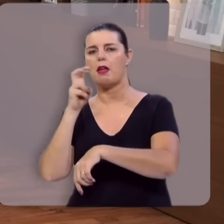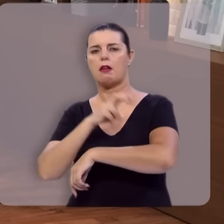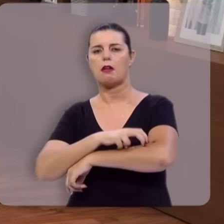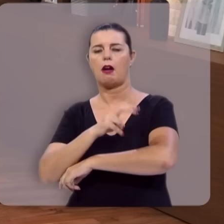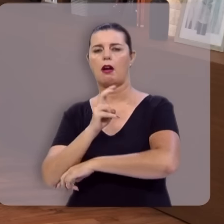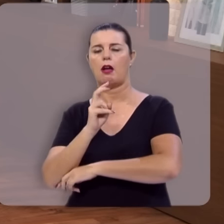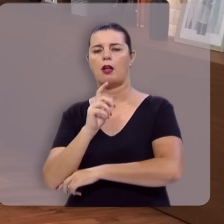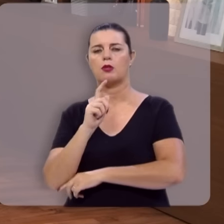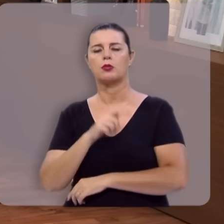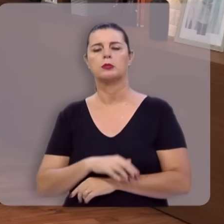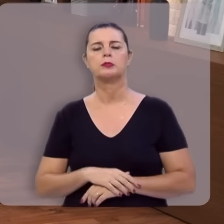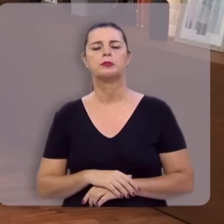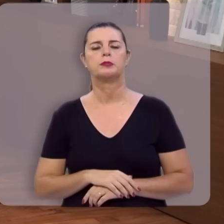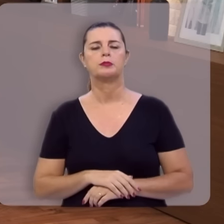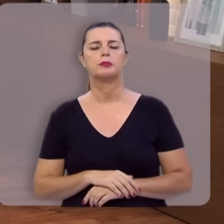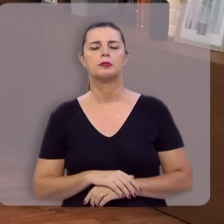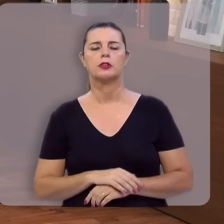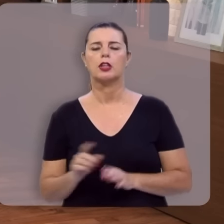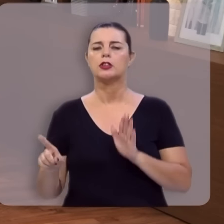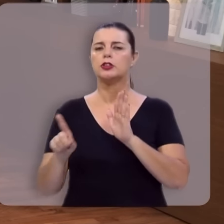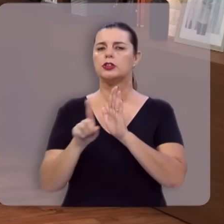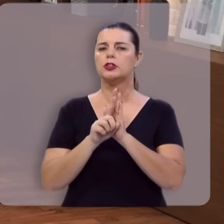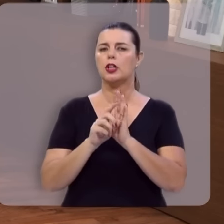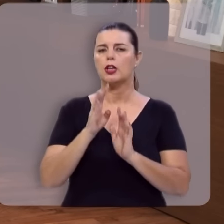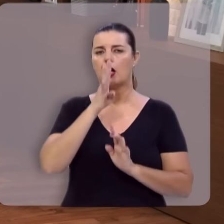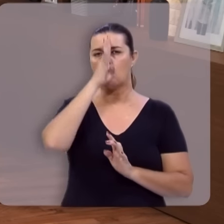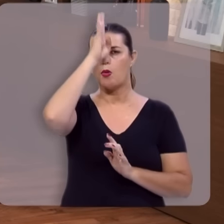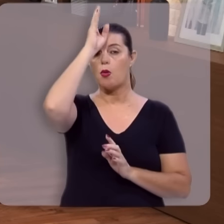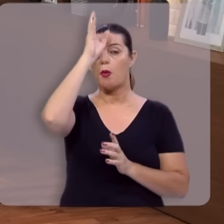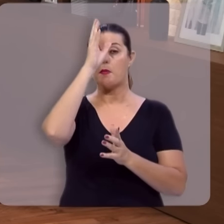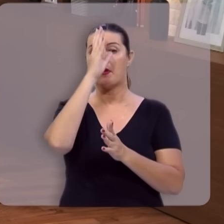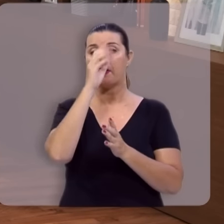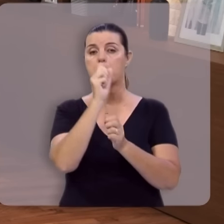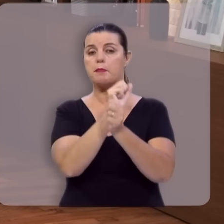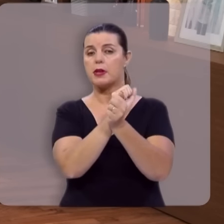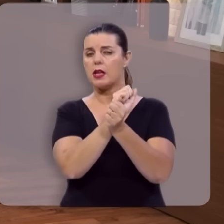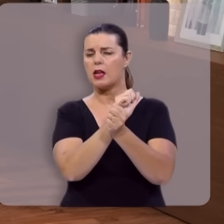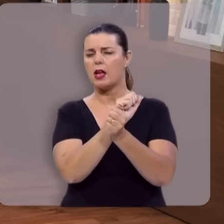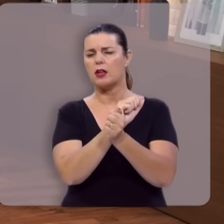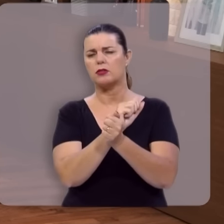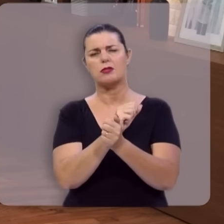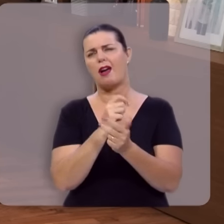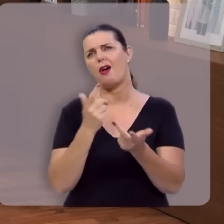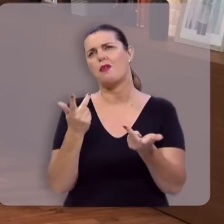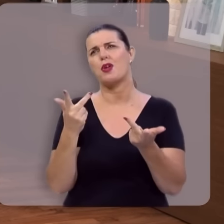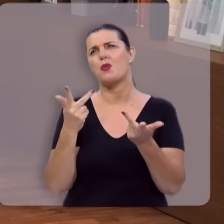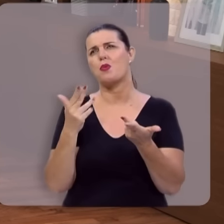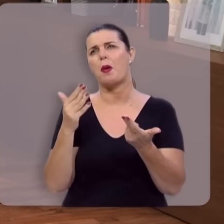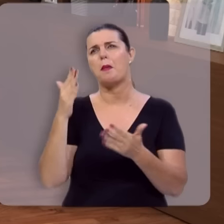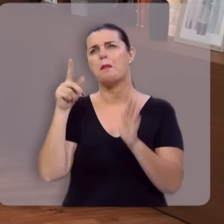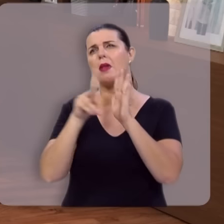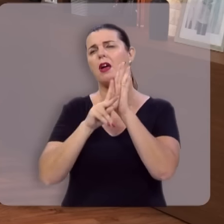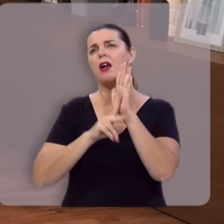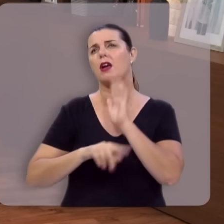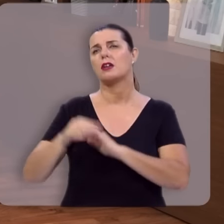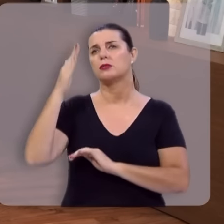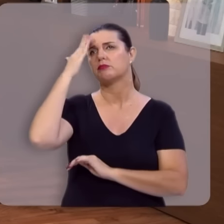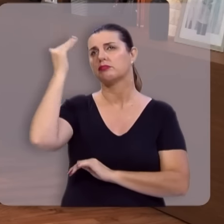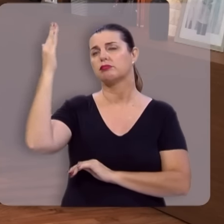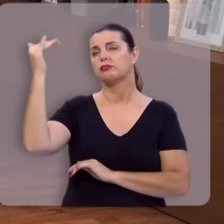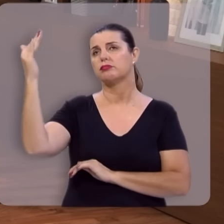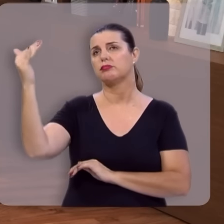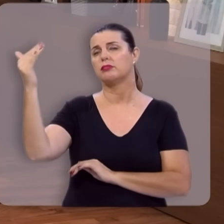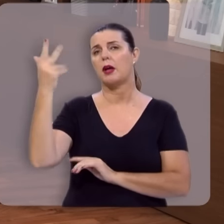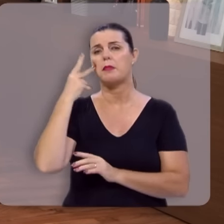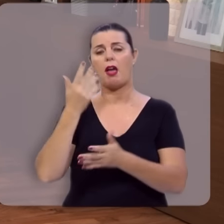em Malta. Chega em Roma preso, algemado, não como sonhar a chegar, planejar a chegar,